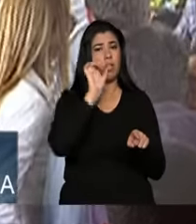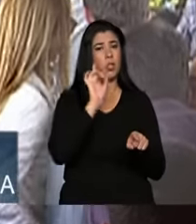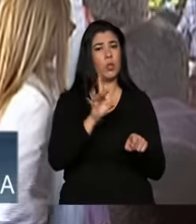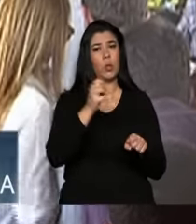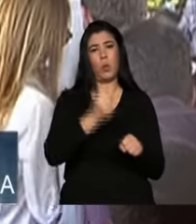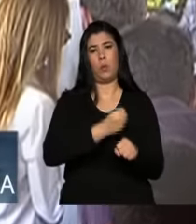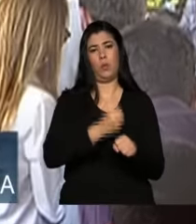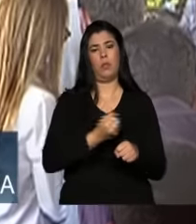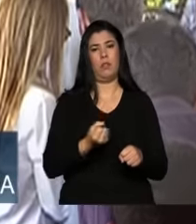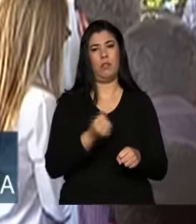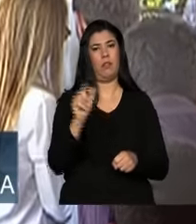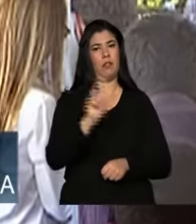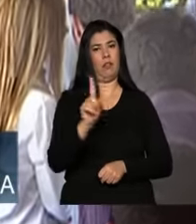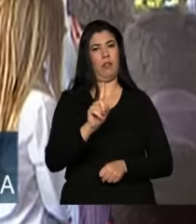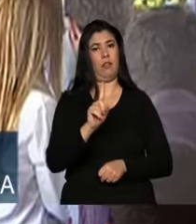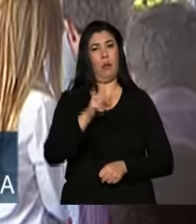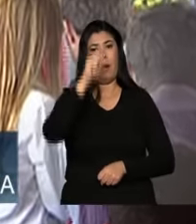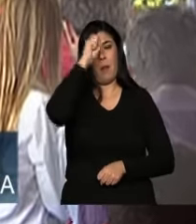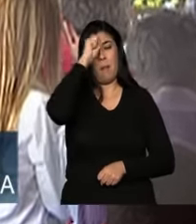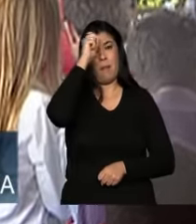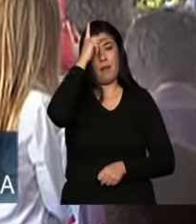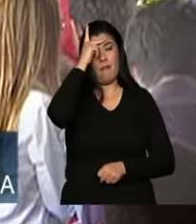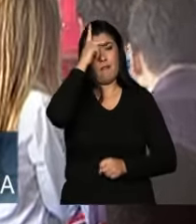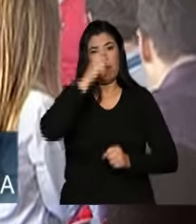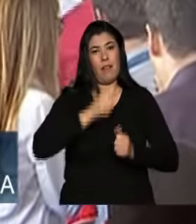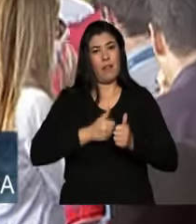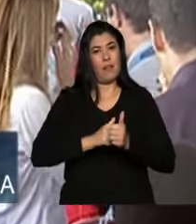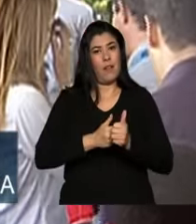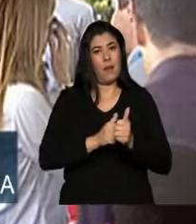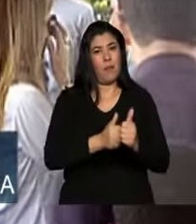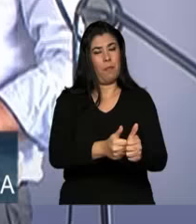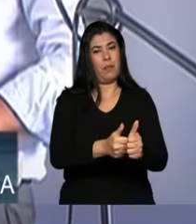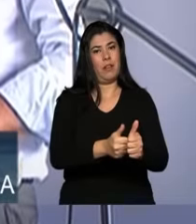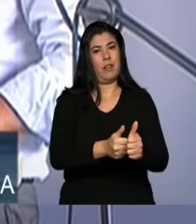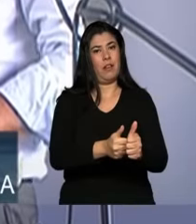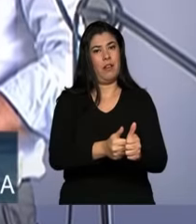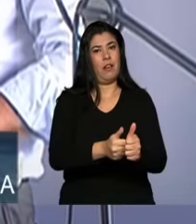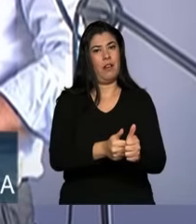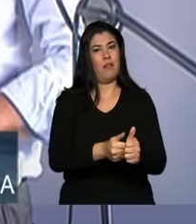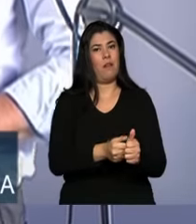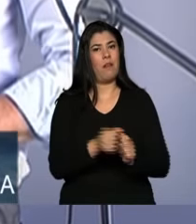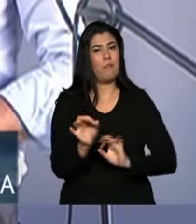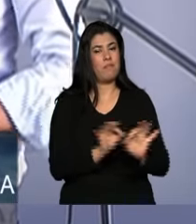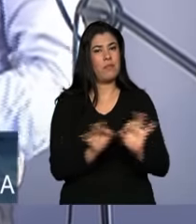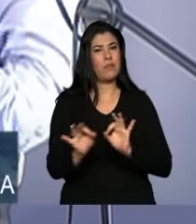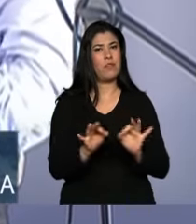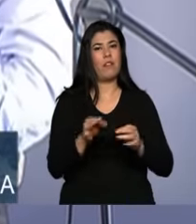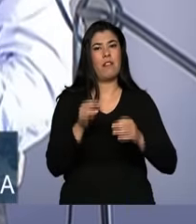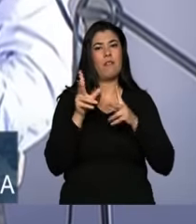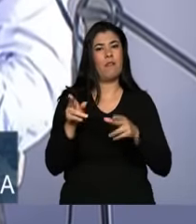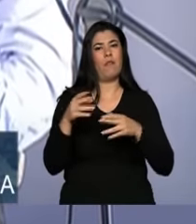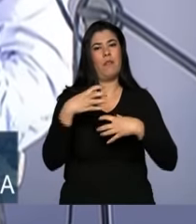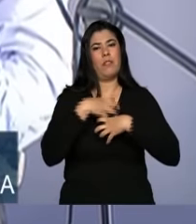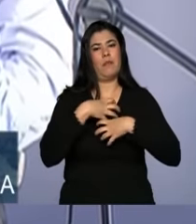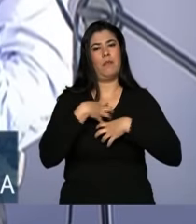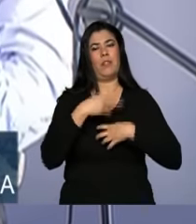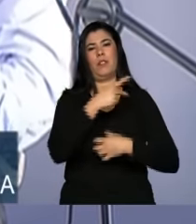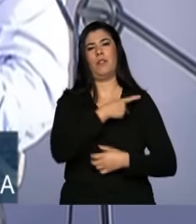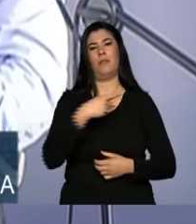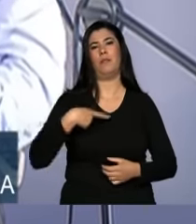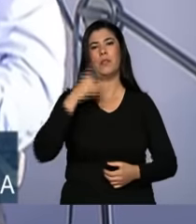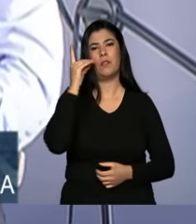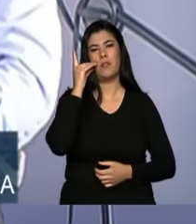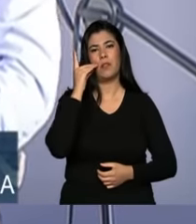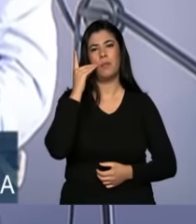está acompanhando a sensibilidade da presidenta. Por quê? Tem outras cidades